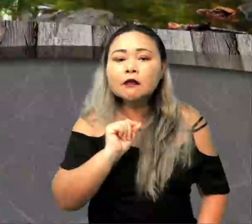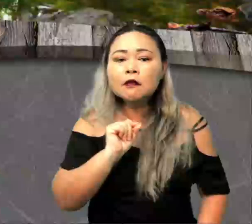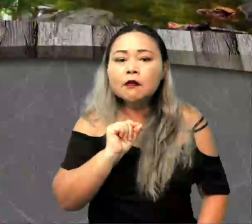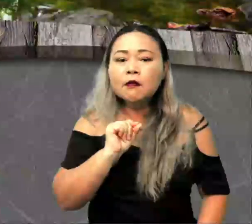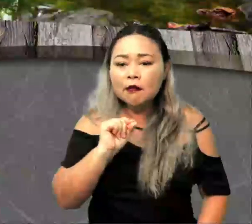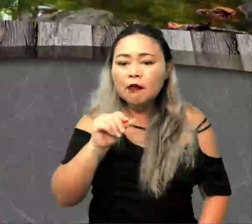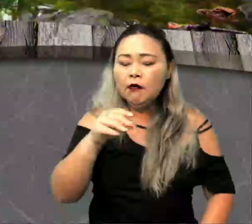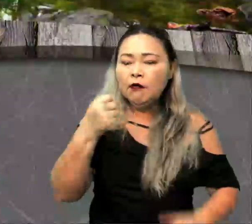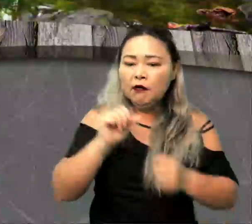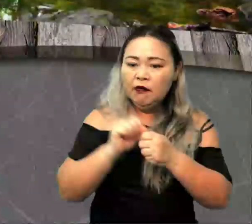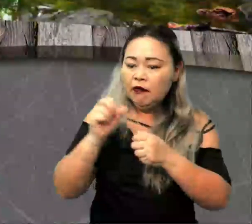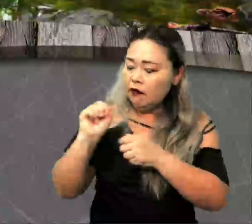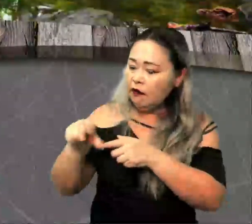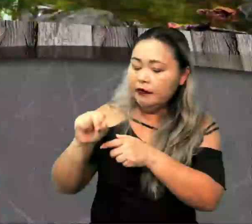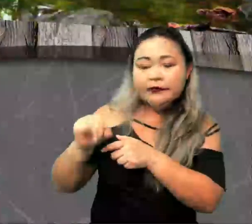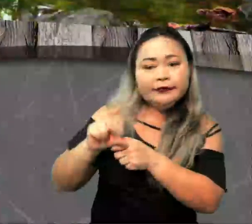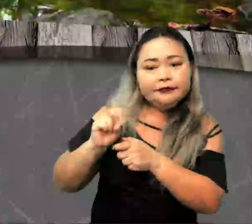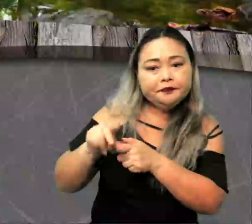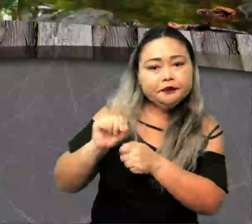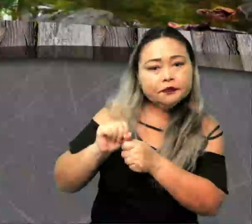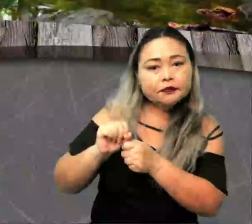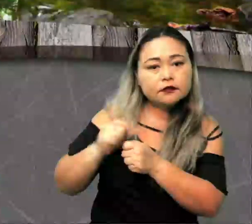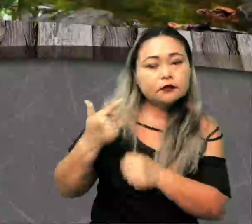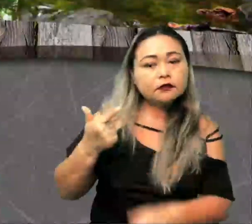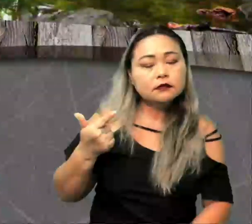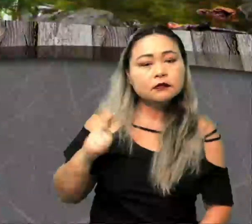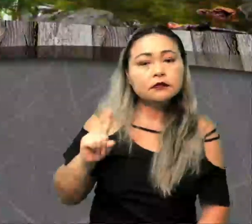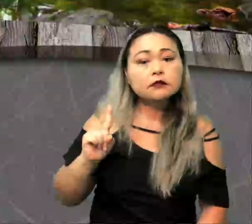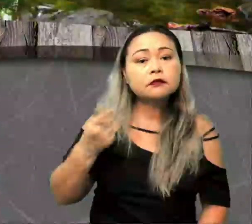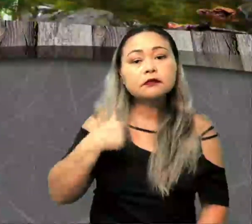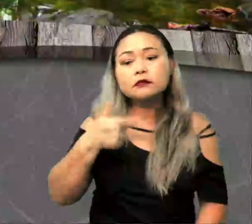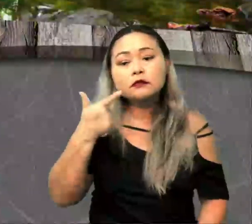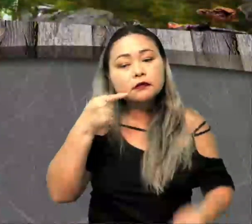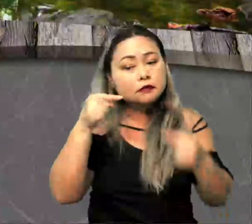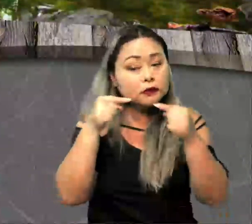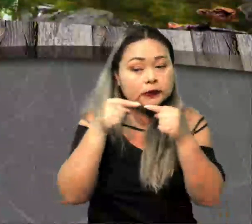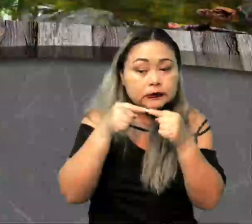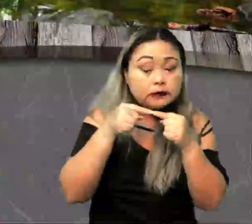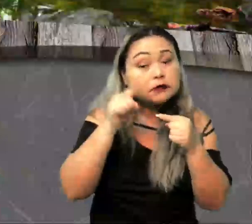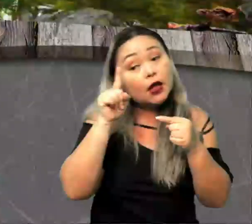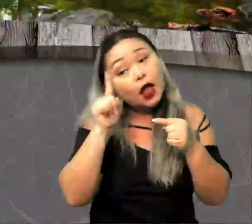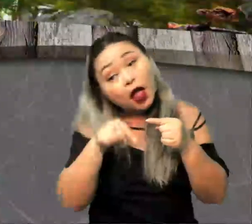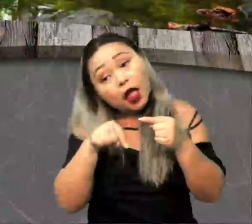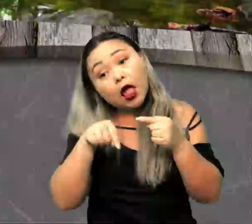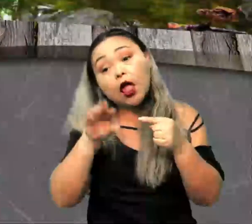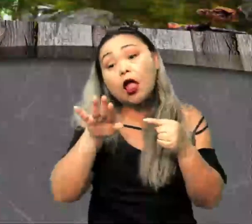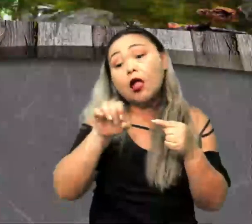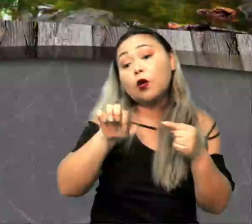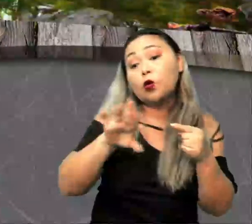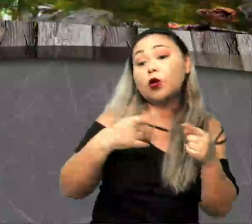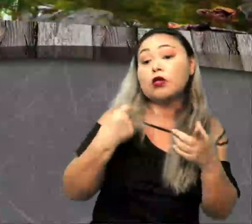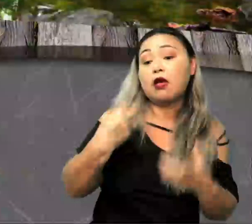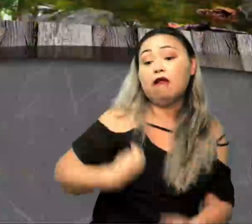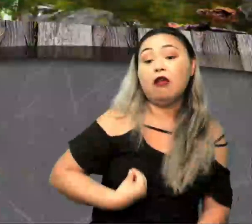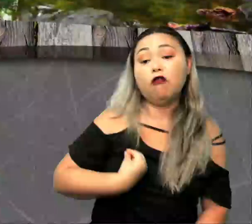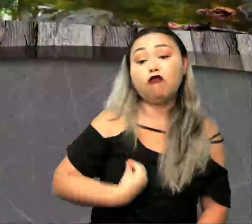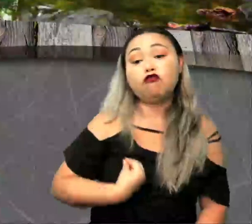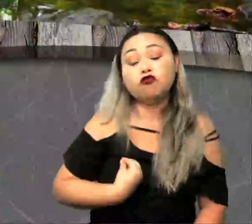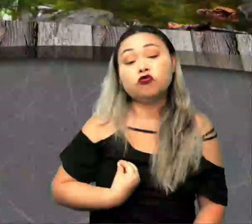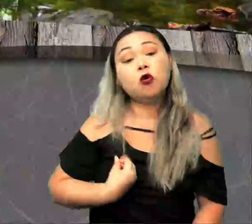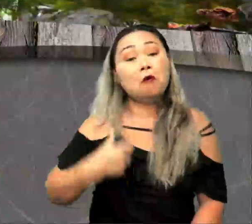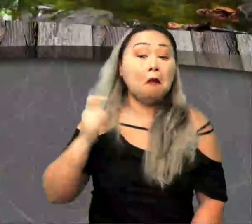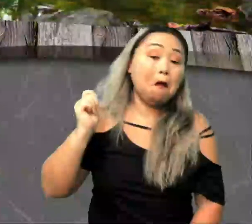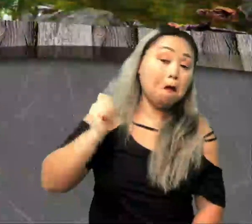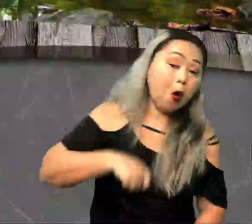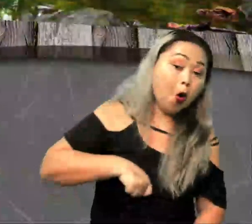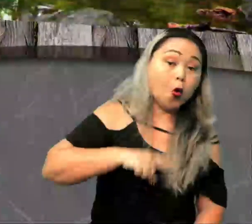os vírus, não é? Que a gente não tem aquele consenso de que é ou não é um ser vivo. Pode